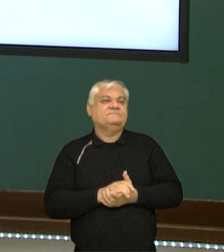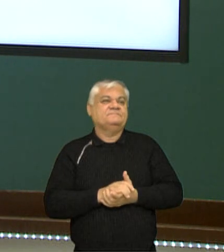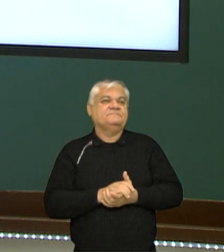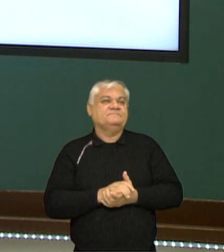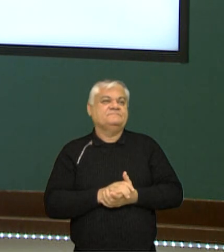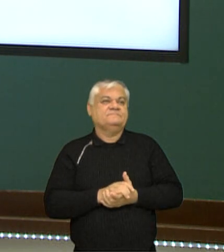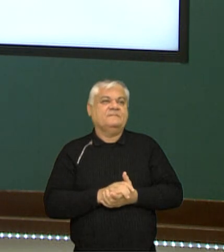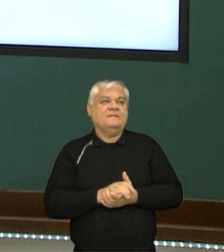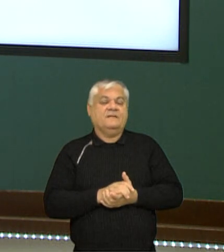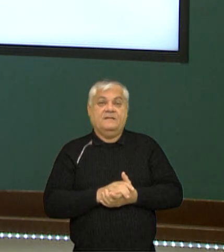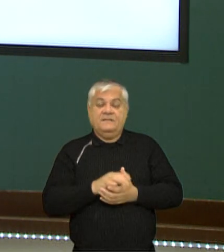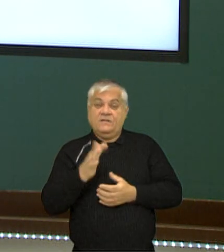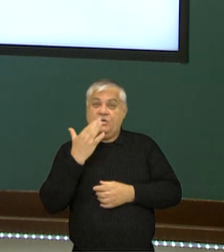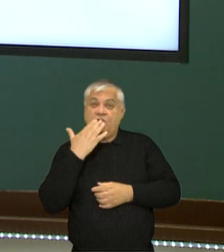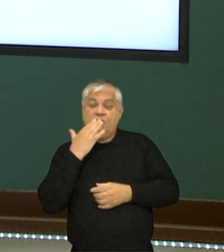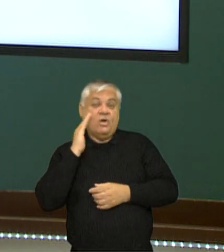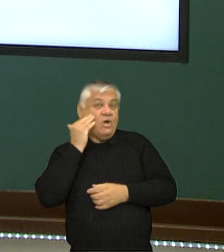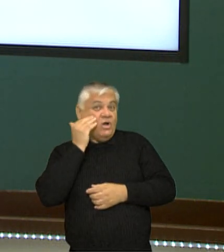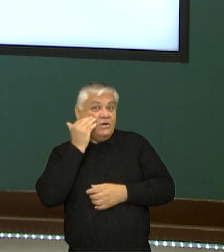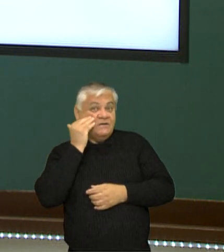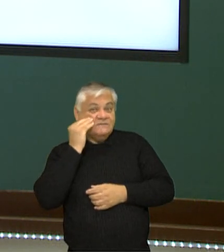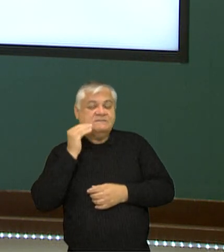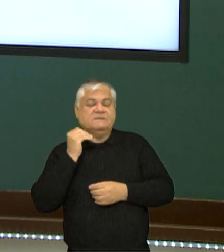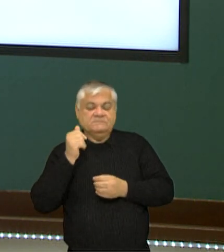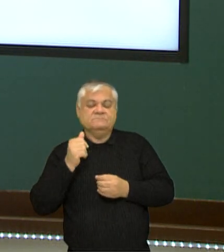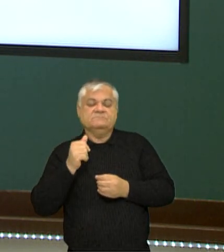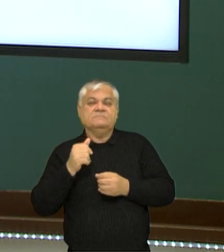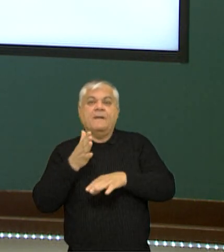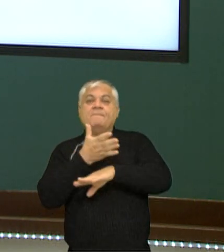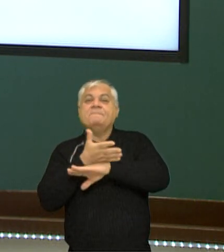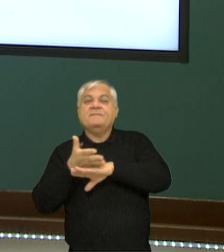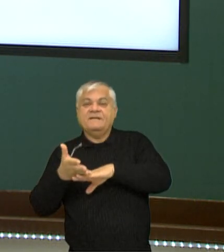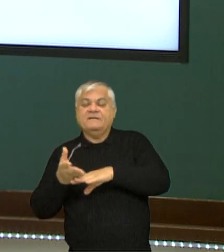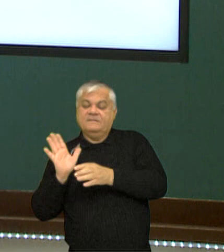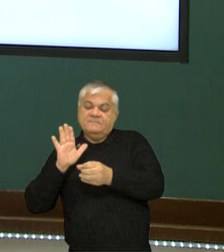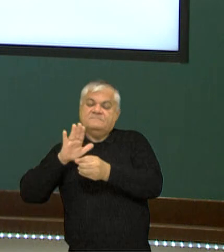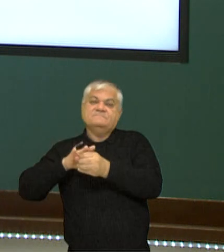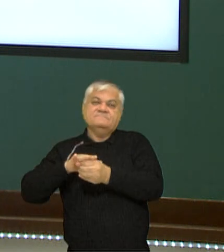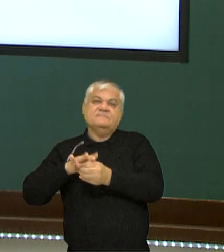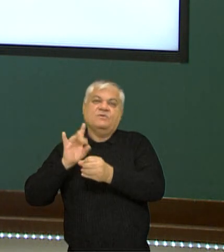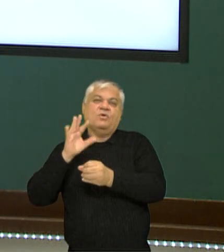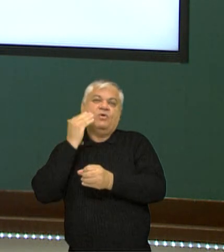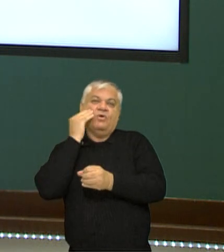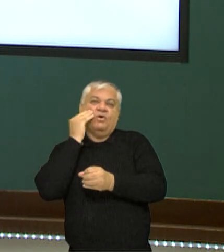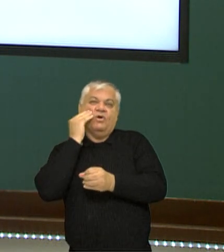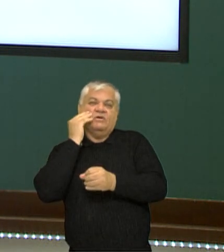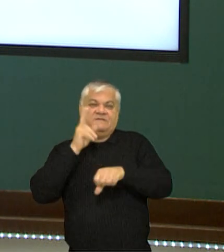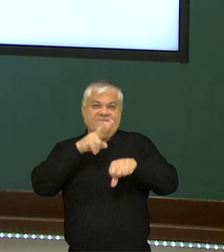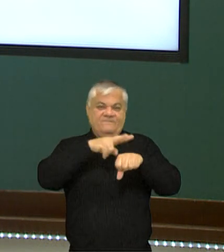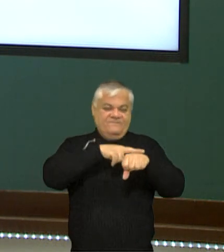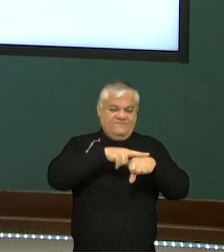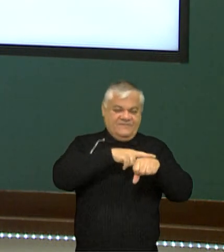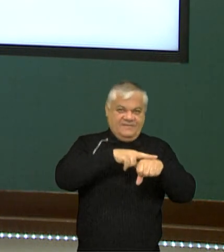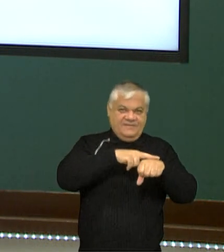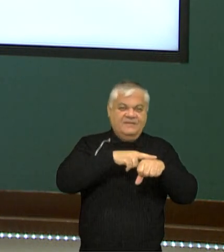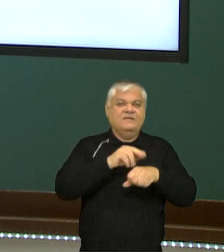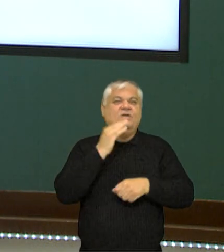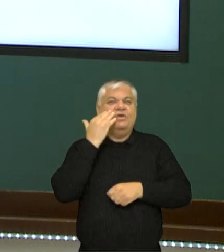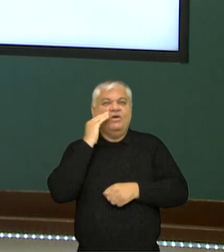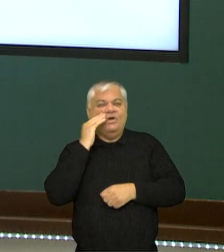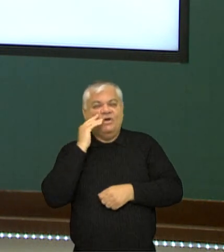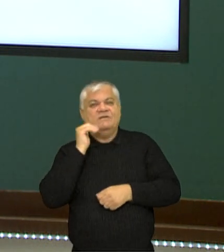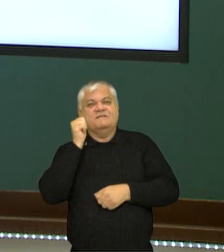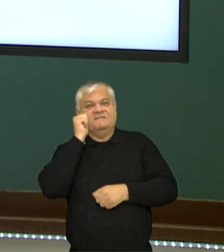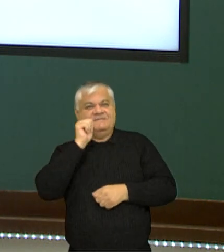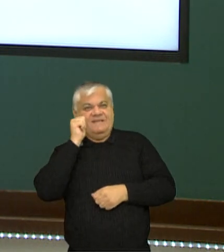no papel rosa, eu imprimi as peças brancas. Então aqui nós temos a dama branca,